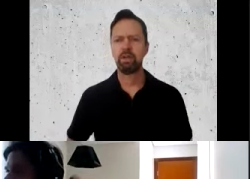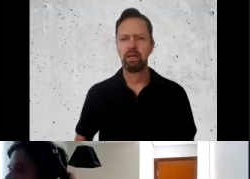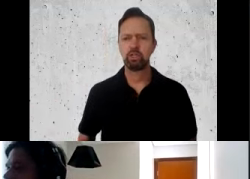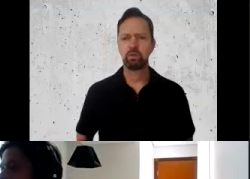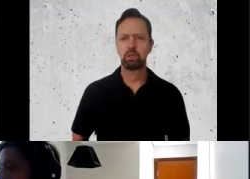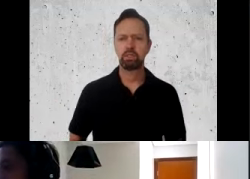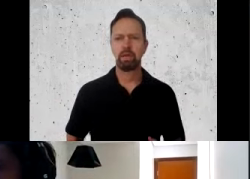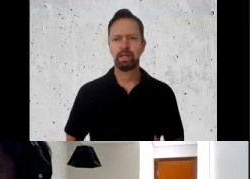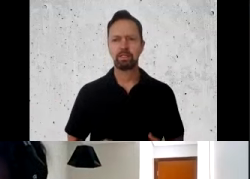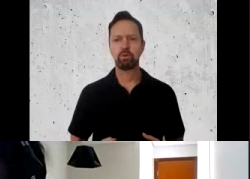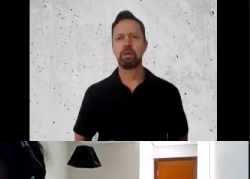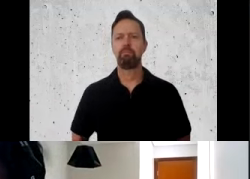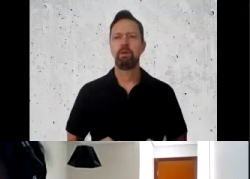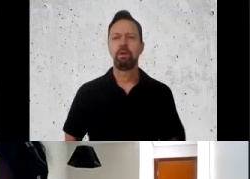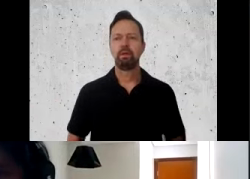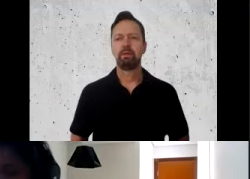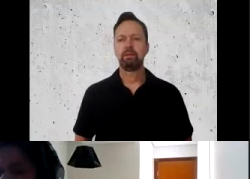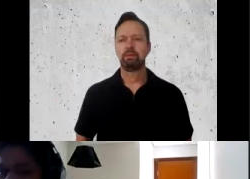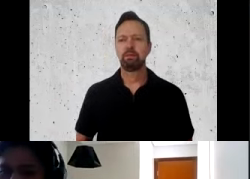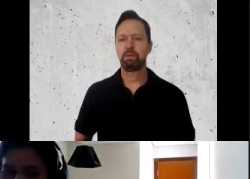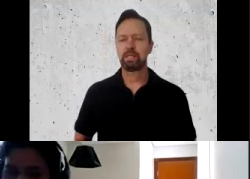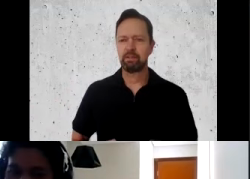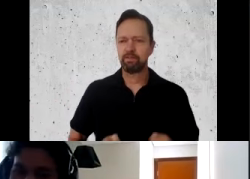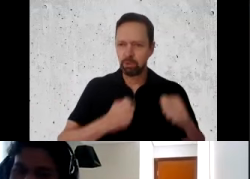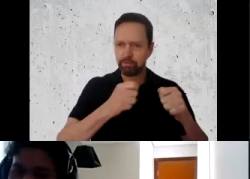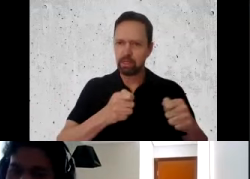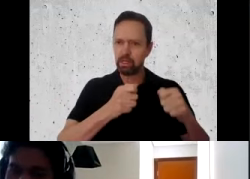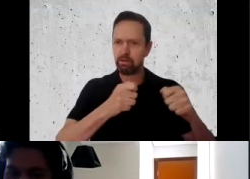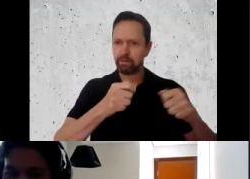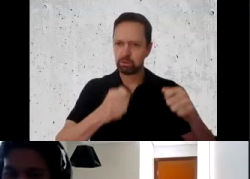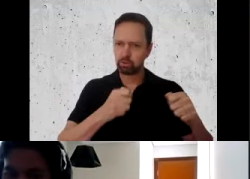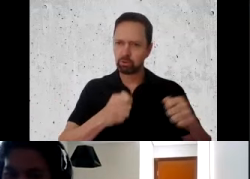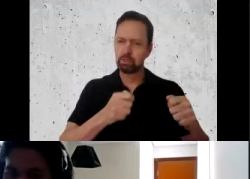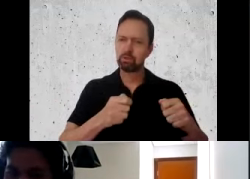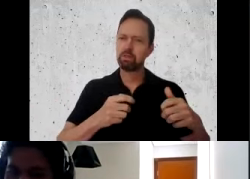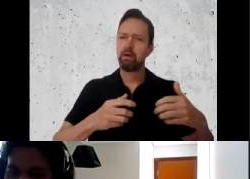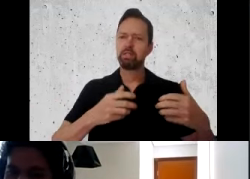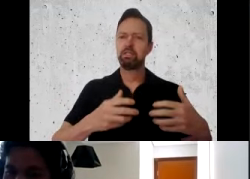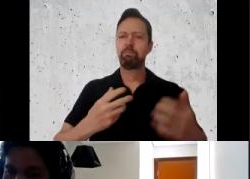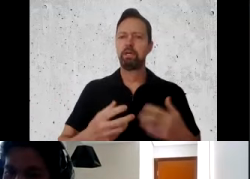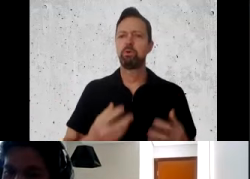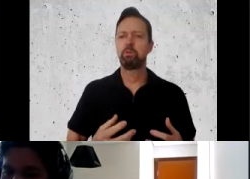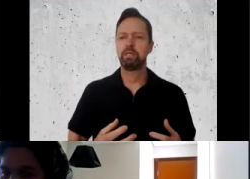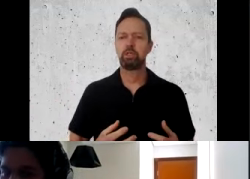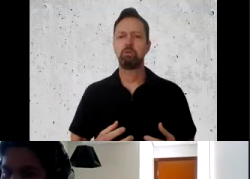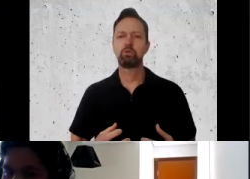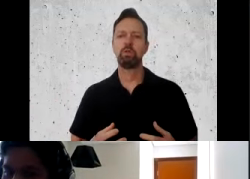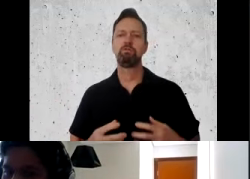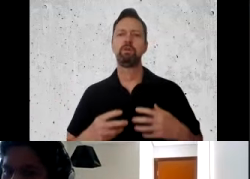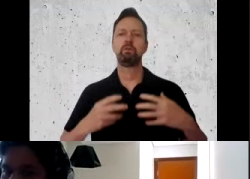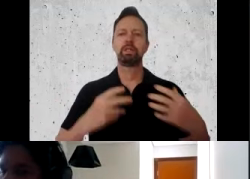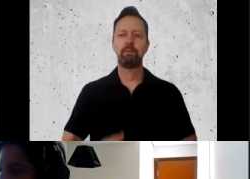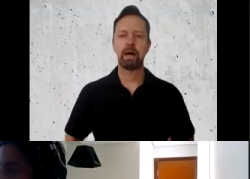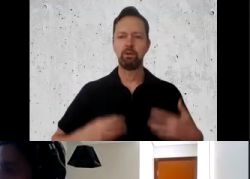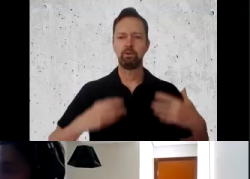que eu acho instituições também é daquelas coisas que você pensa assim, vamos definir, fazer os conceitos todos. Acho que a gente aprende muito mais